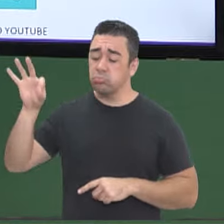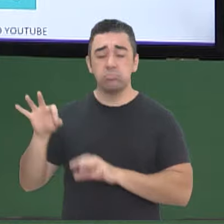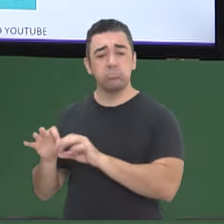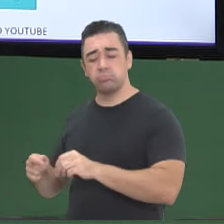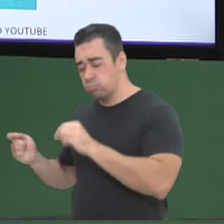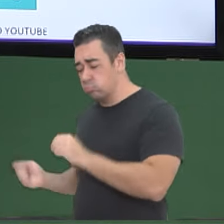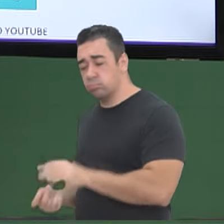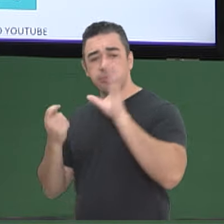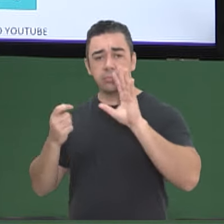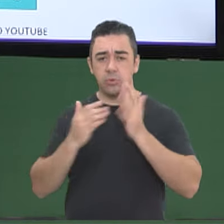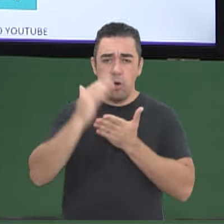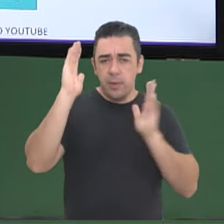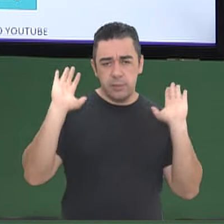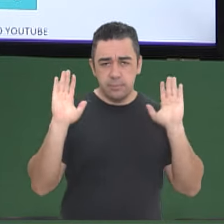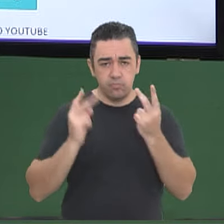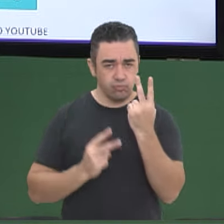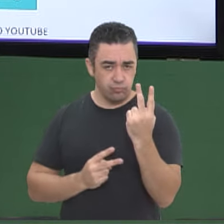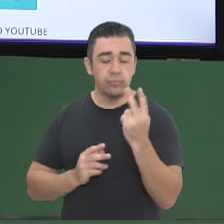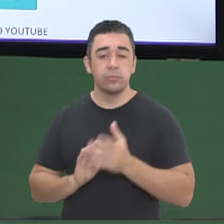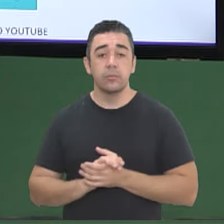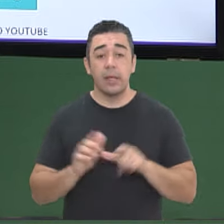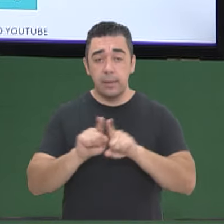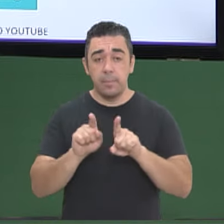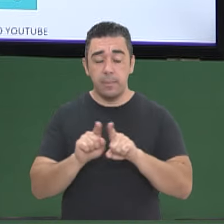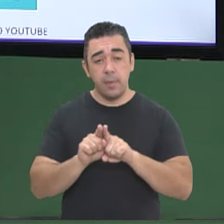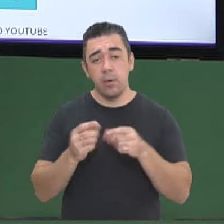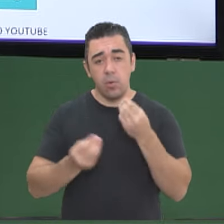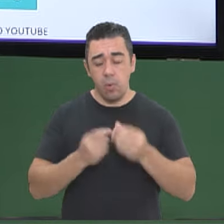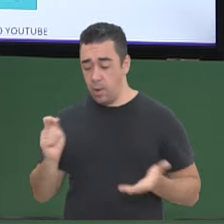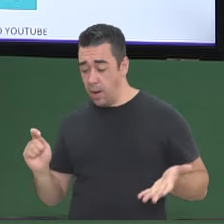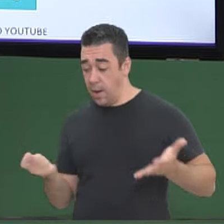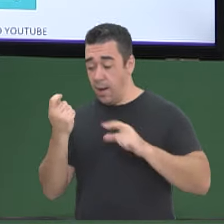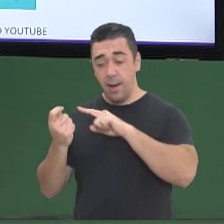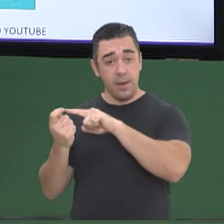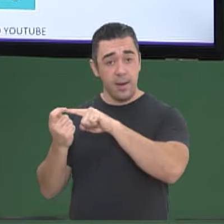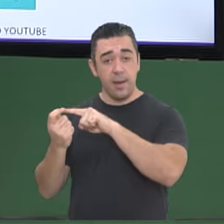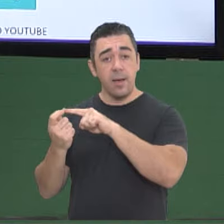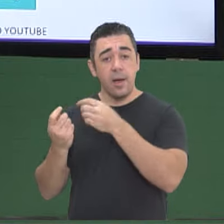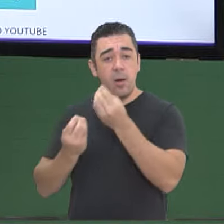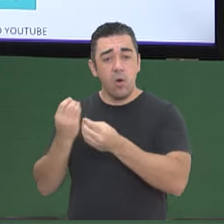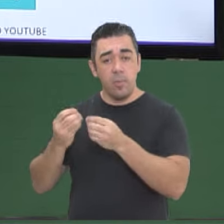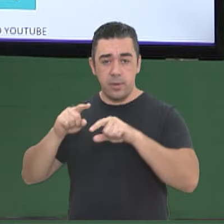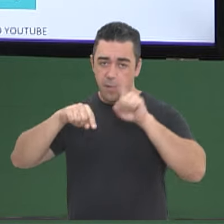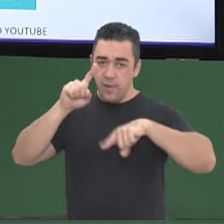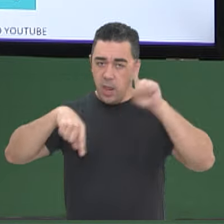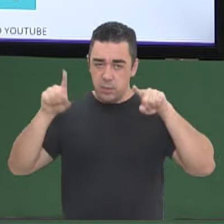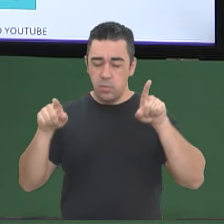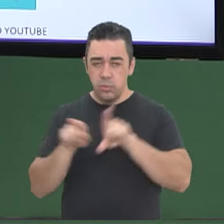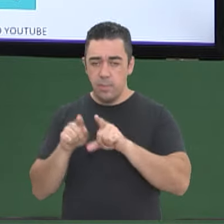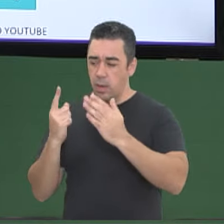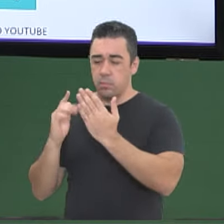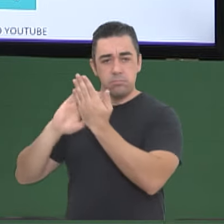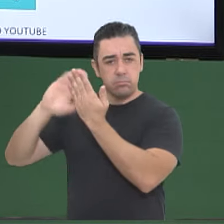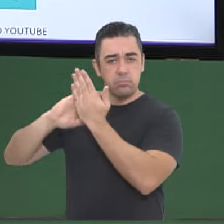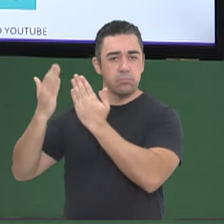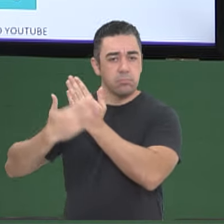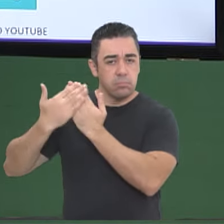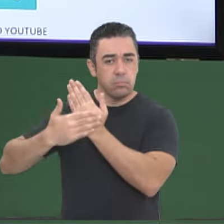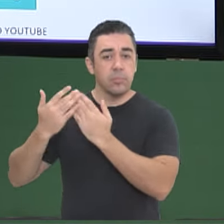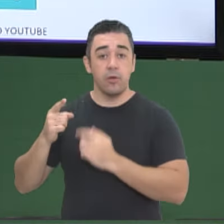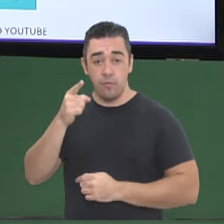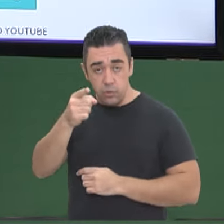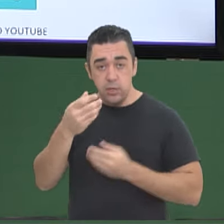usar, certo? Aqui também fala da raquete, que é um pouquinho que eu já expliquei, né, que tem essa variação, certo? Isso